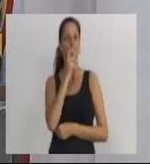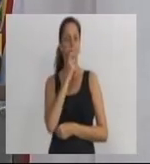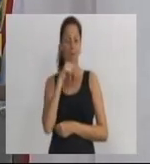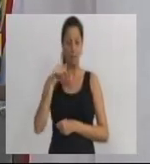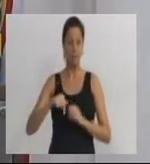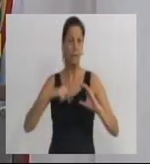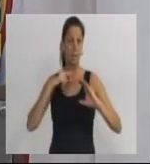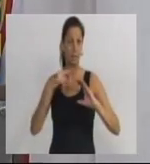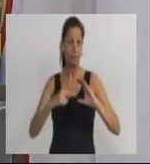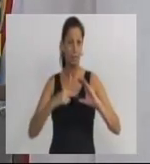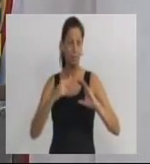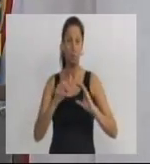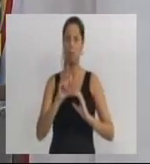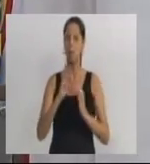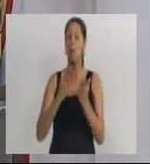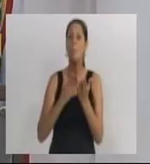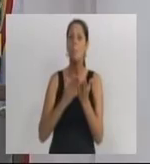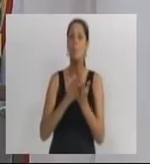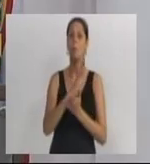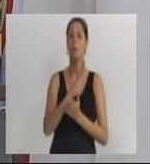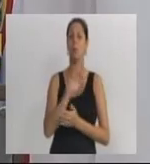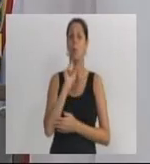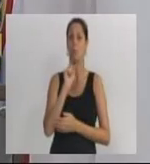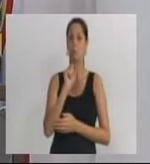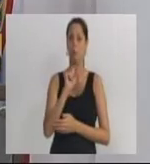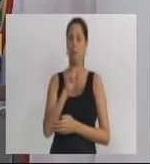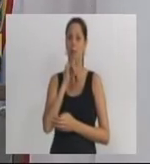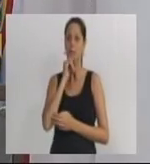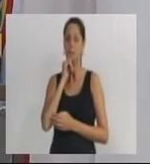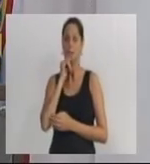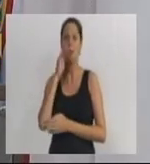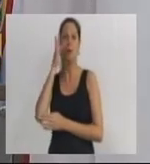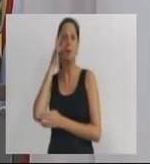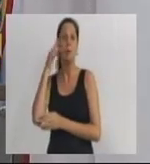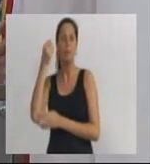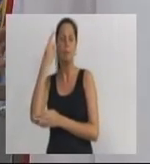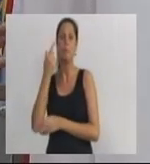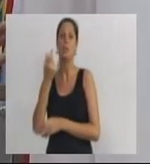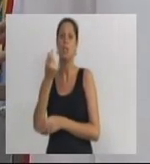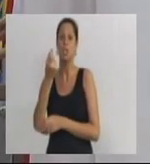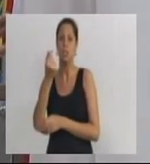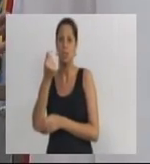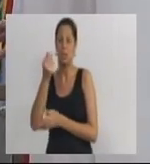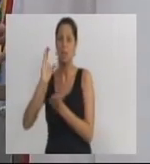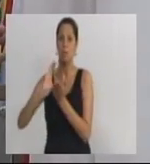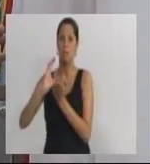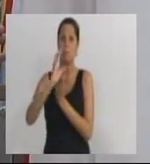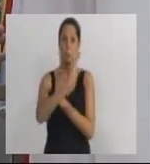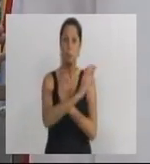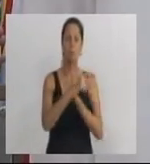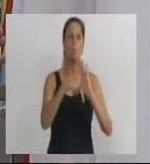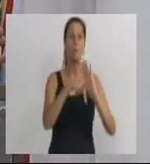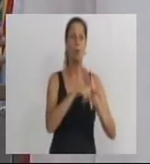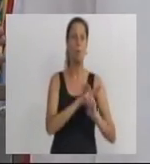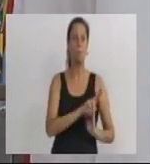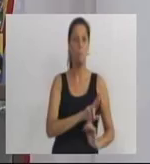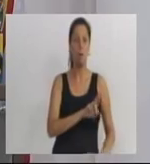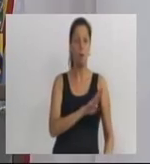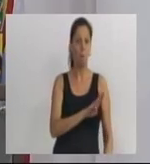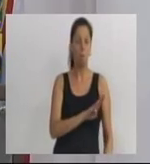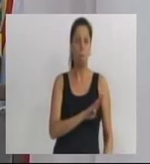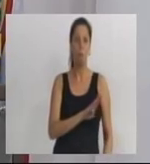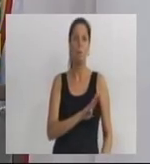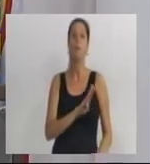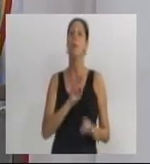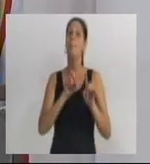aprovou retirar dinheiro do ensino fundamental para mandar para a URB. Se retirar do artigo 107, né, da nossa